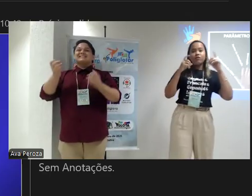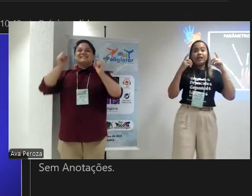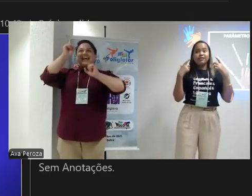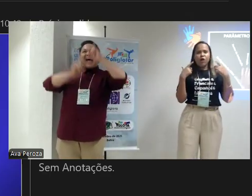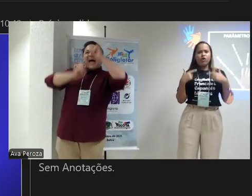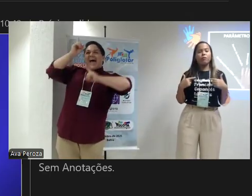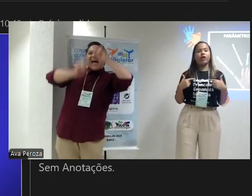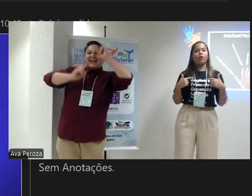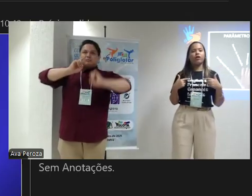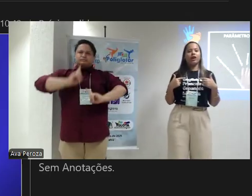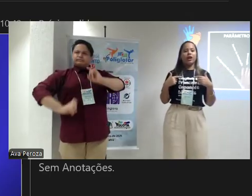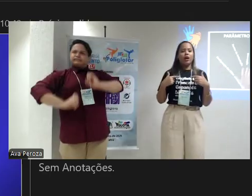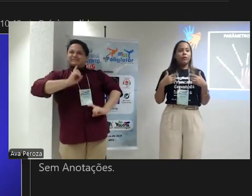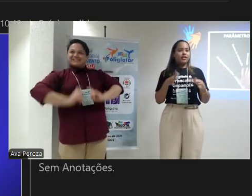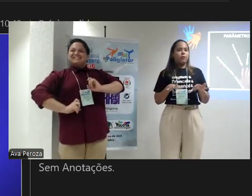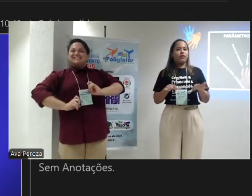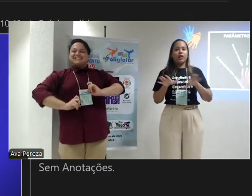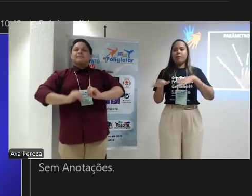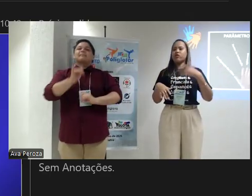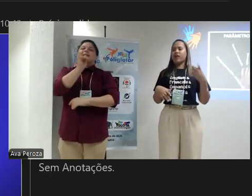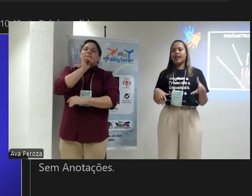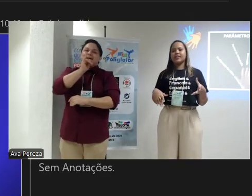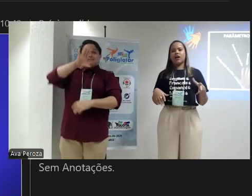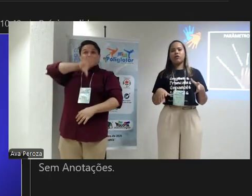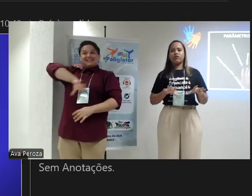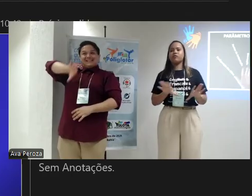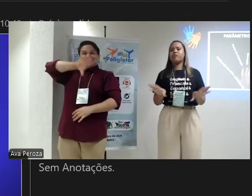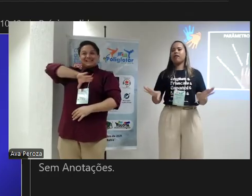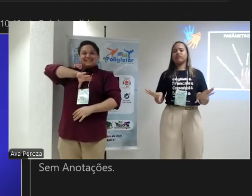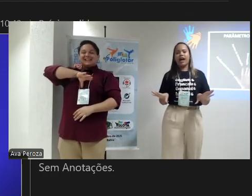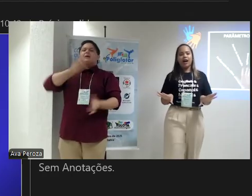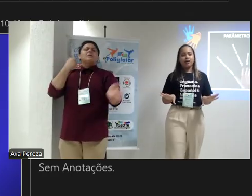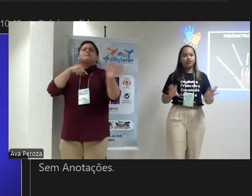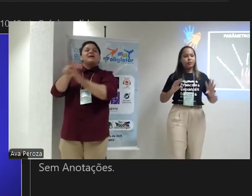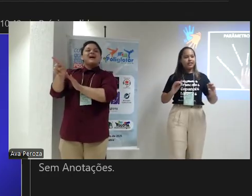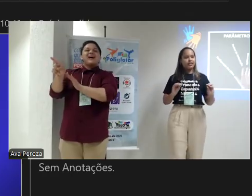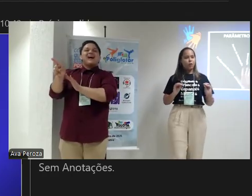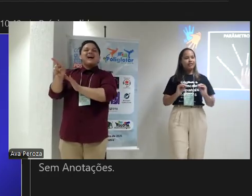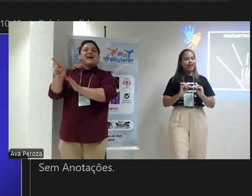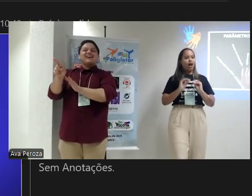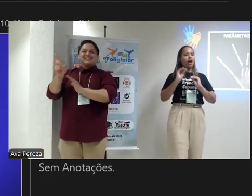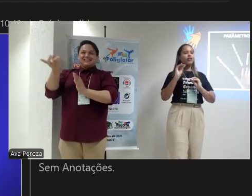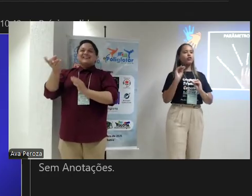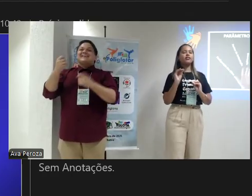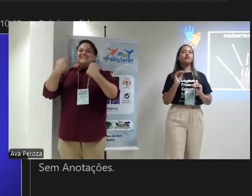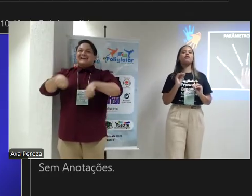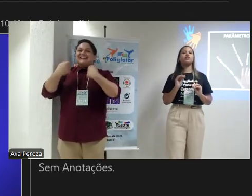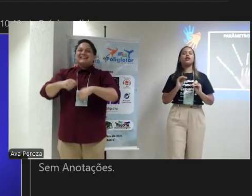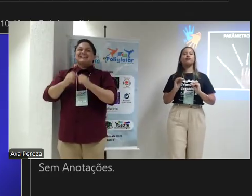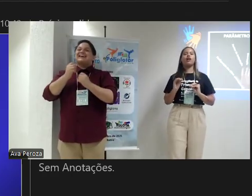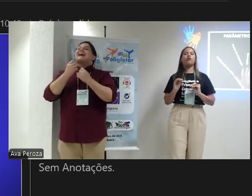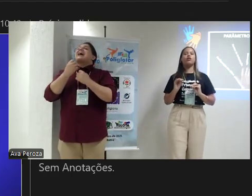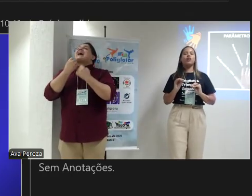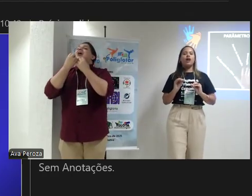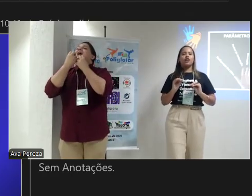expressão facial e corporal. Por exemplo, na língua portuguesa, quando vamos perguntar, a gente precisa aumentar a entonação da voz ali